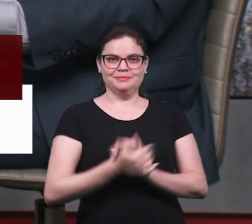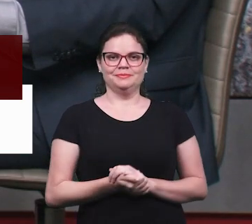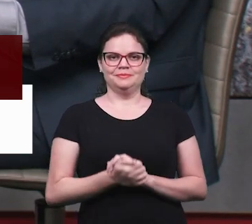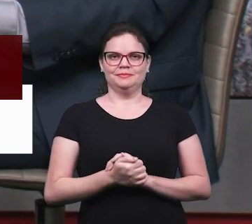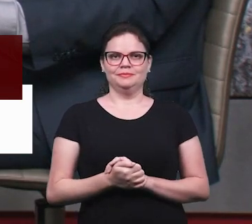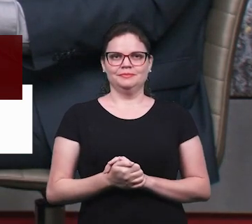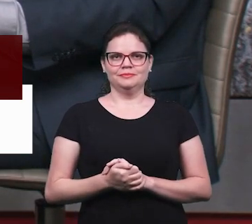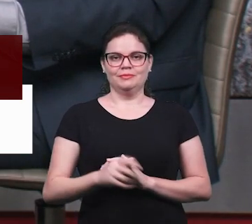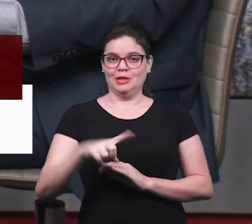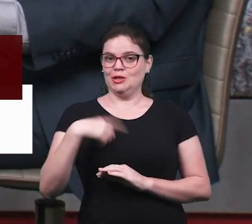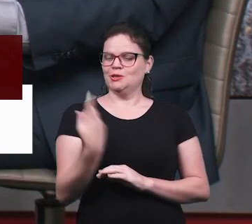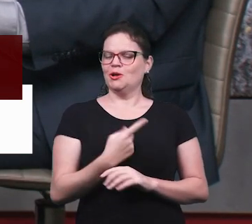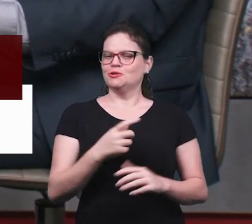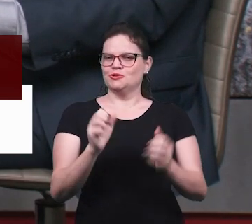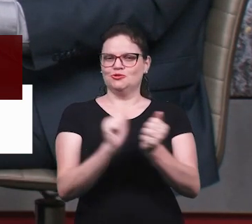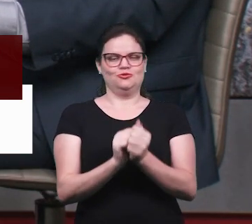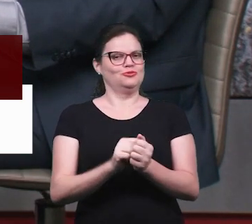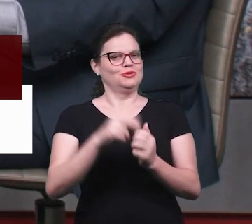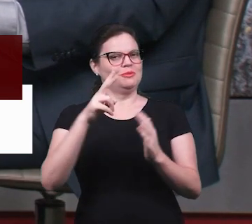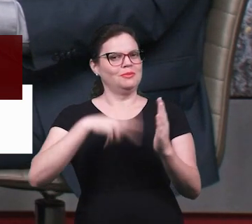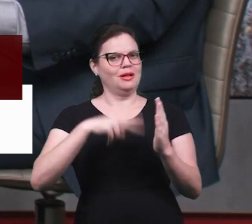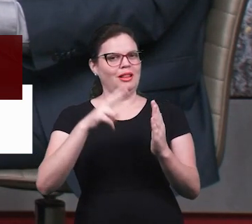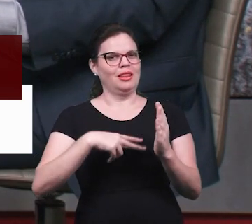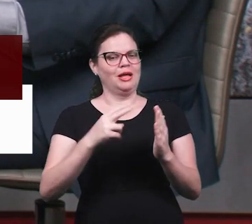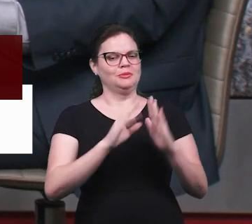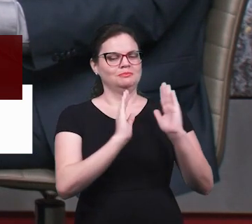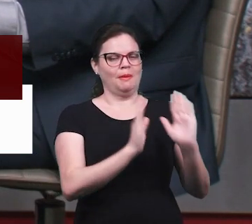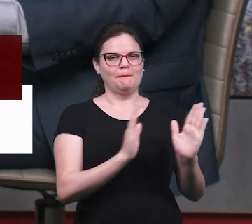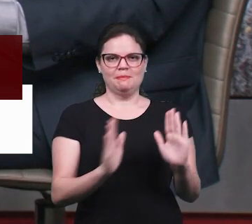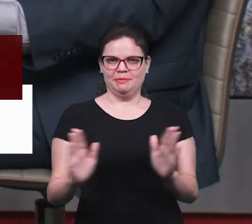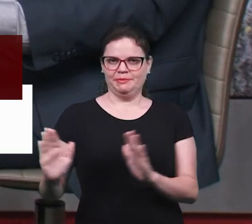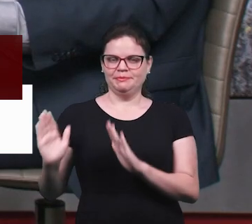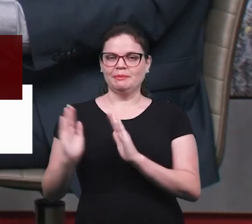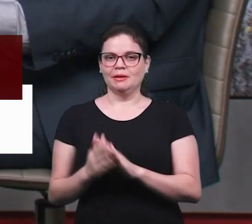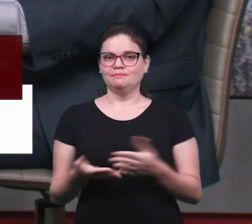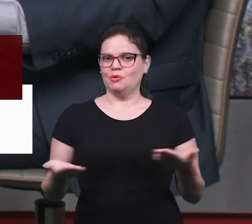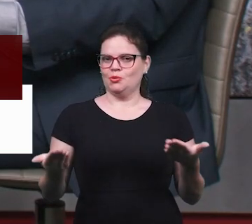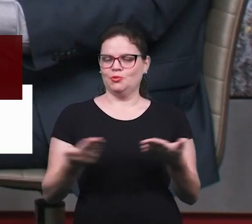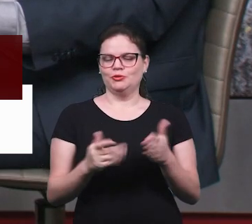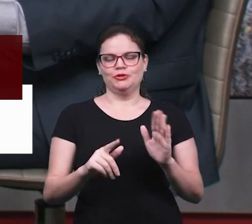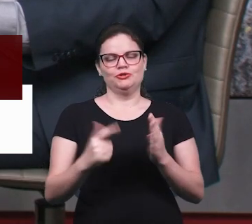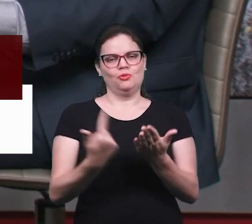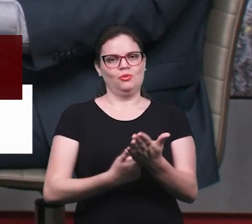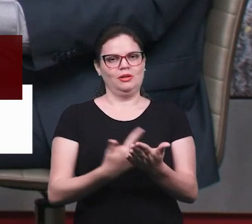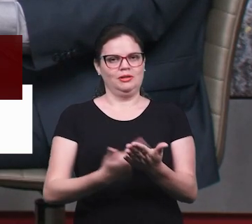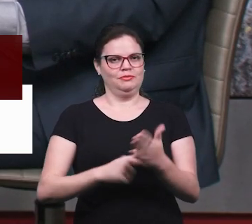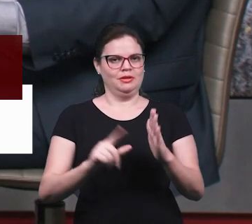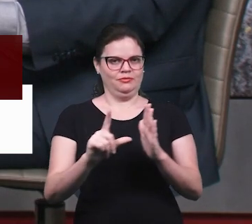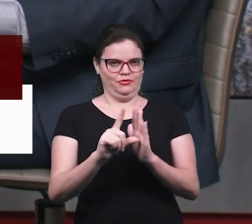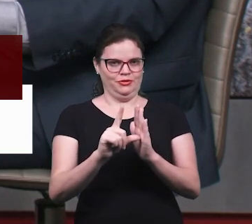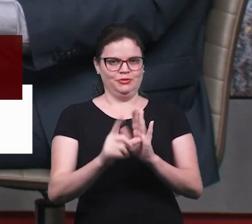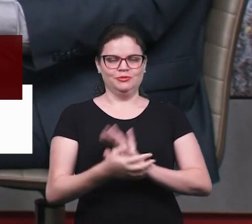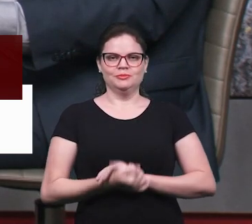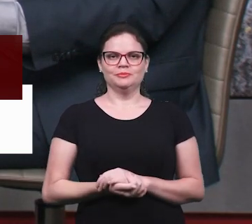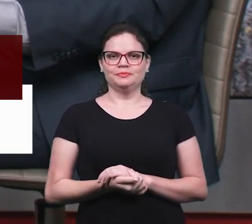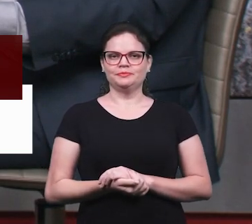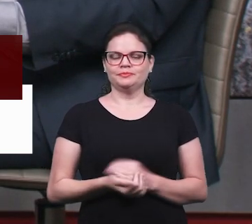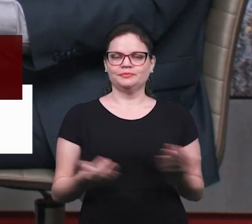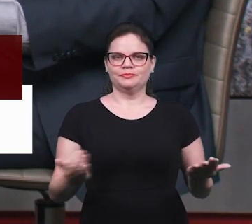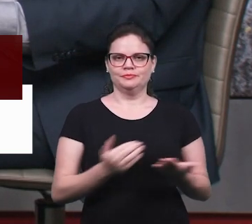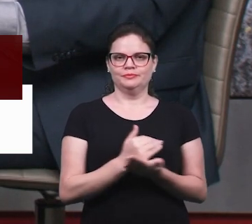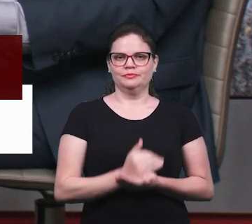estamos fazendo isso juntos, uma leitura sequencial da Bíblia. Estamos no livro do Levítico. Então, hoje nós vamos